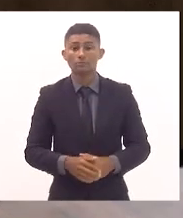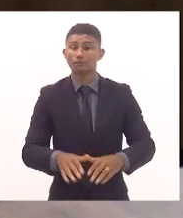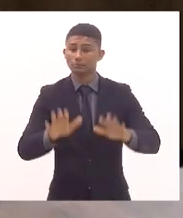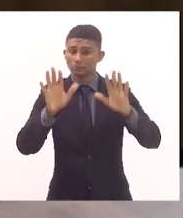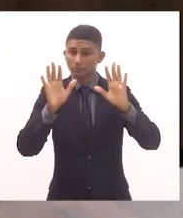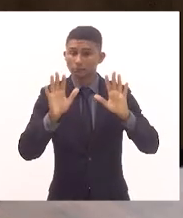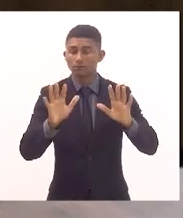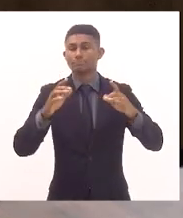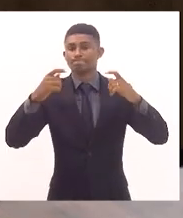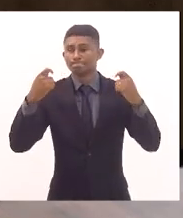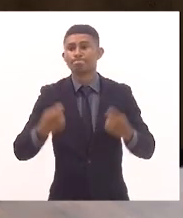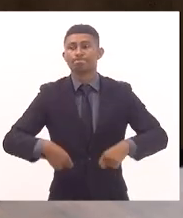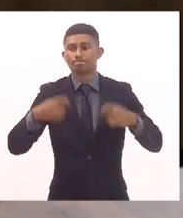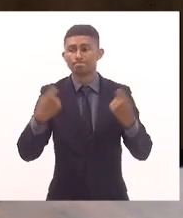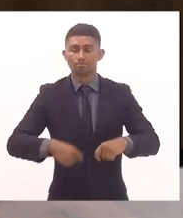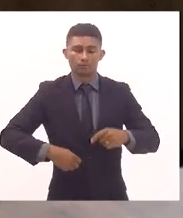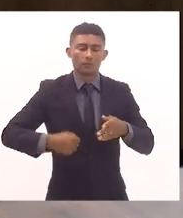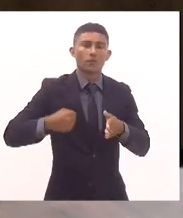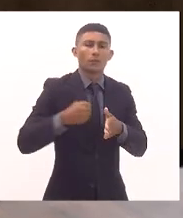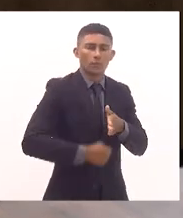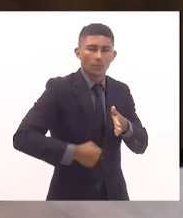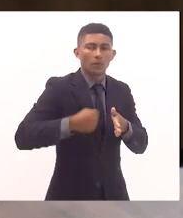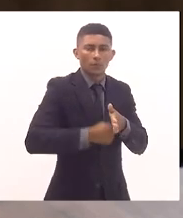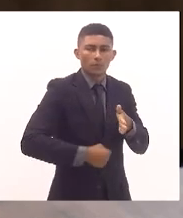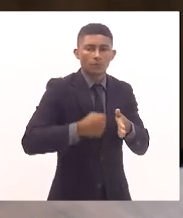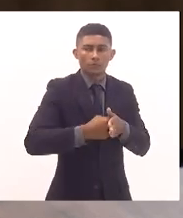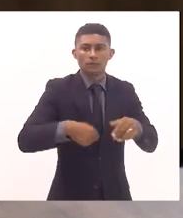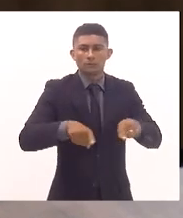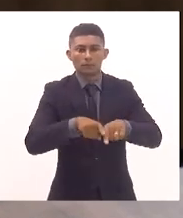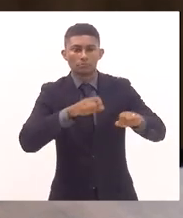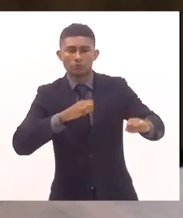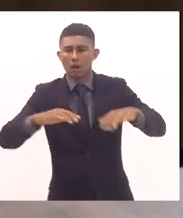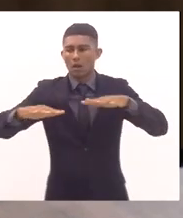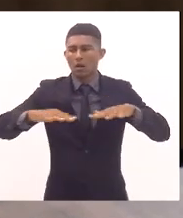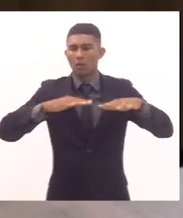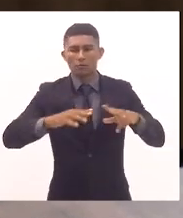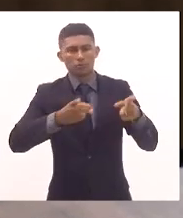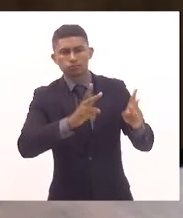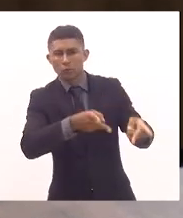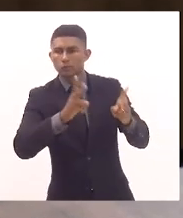Mas é necessário que a luta e a mobilização continue.